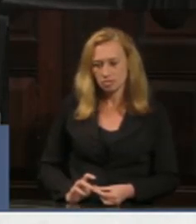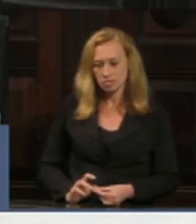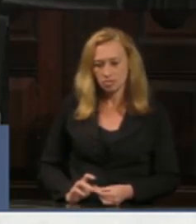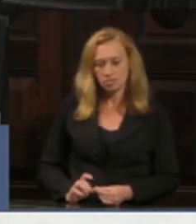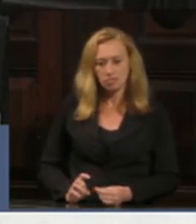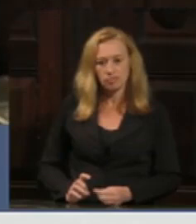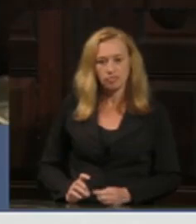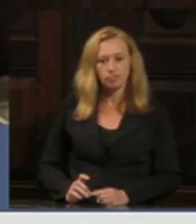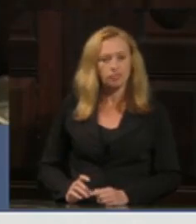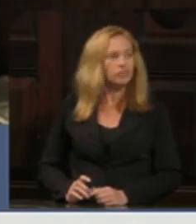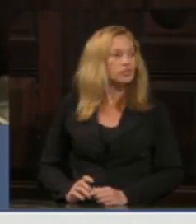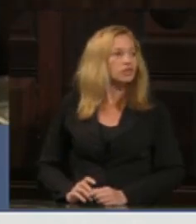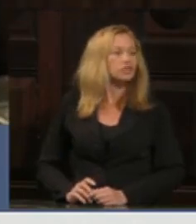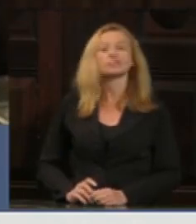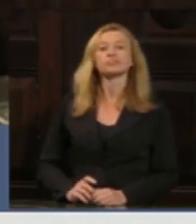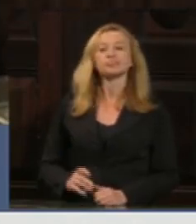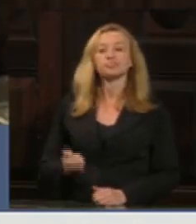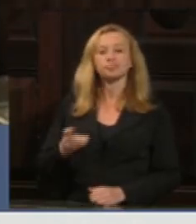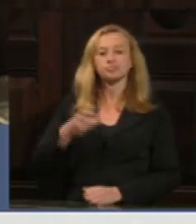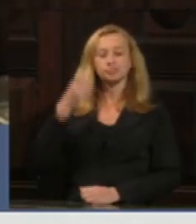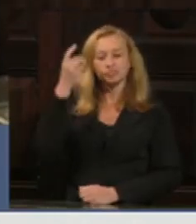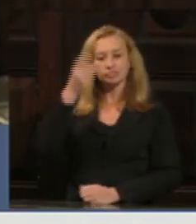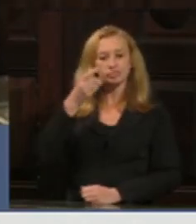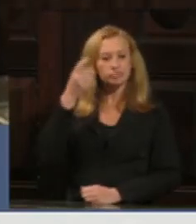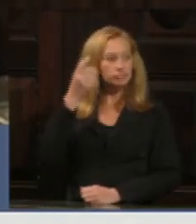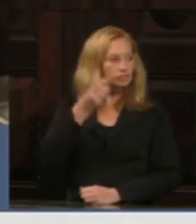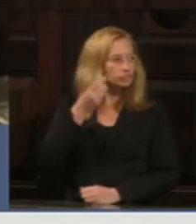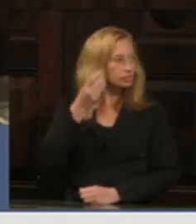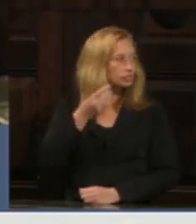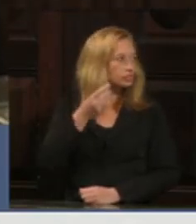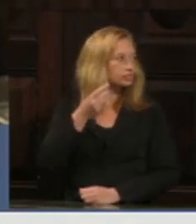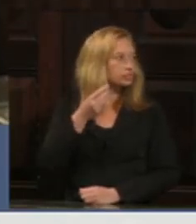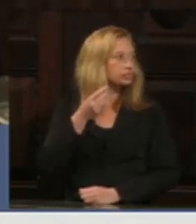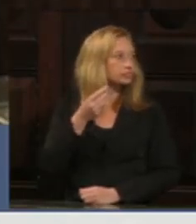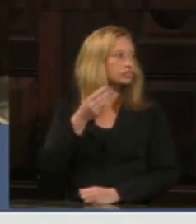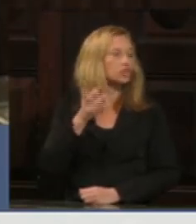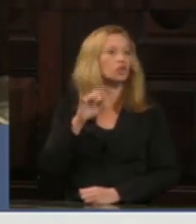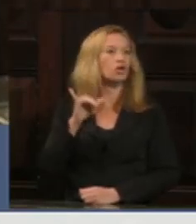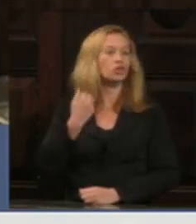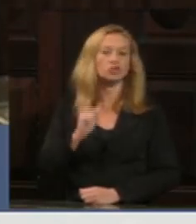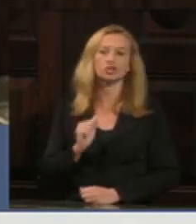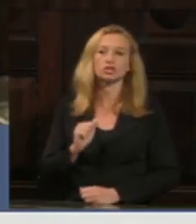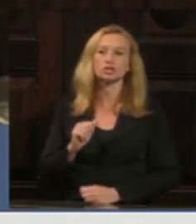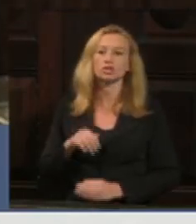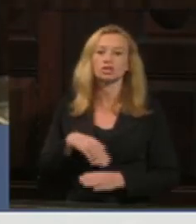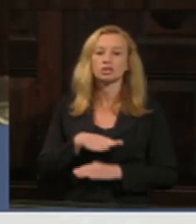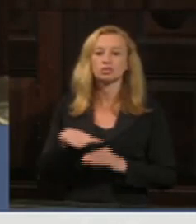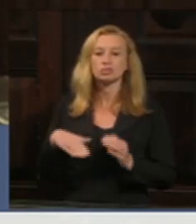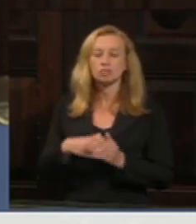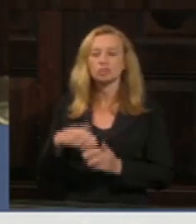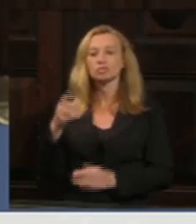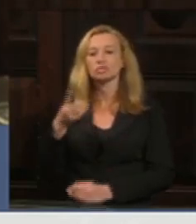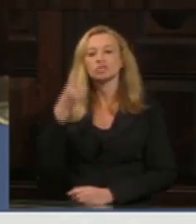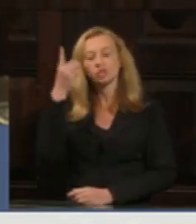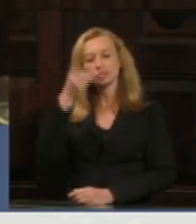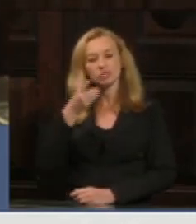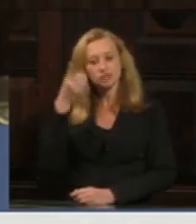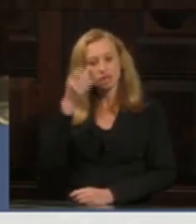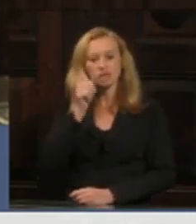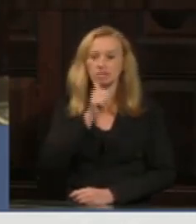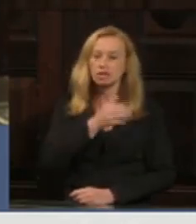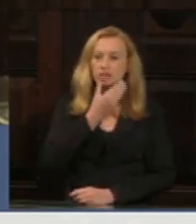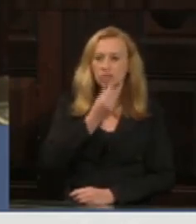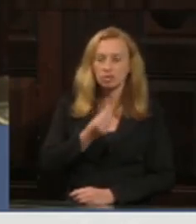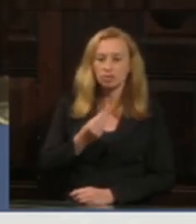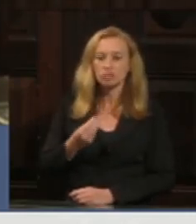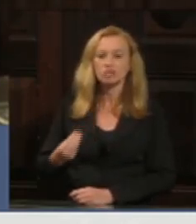Deputada Marina Rocha, que preside este expediente final, senhoras deputadas, senhores deputados,